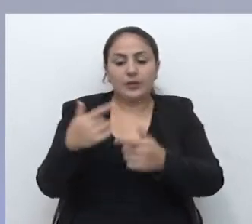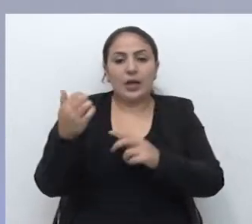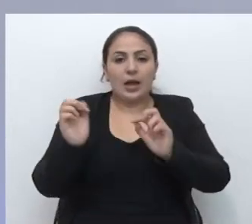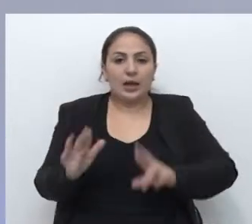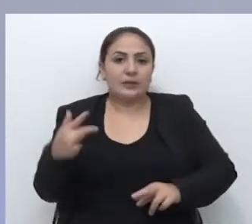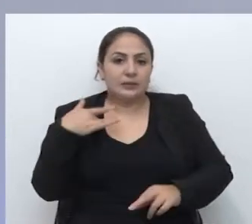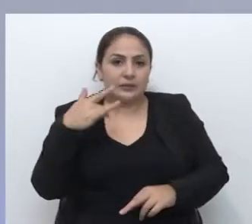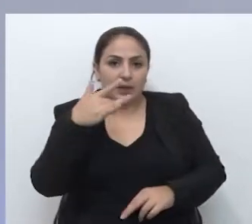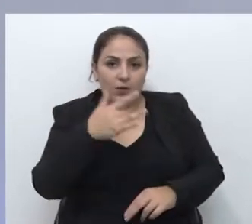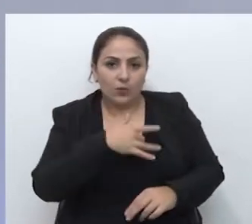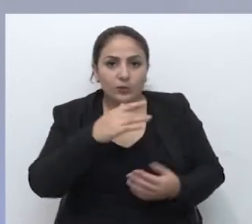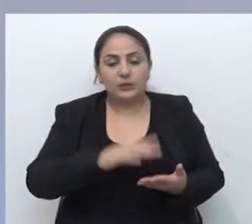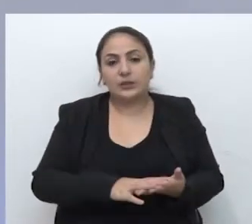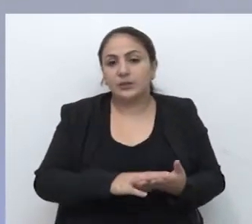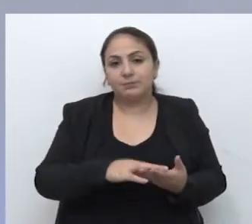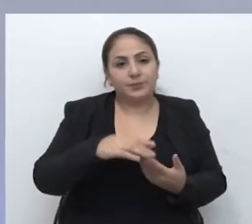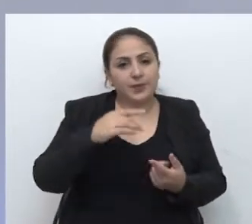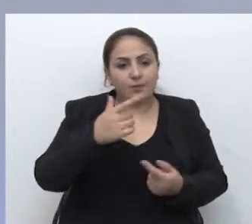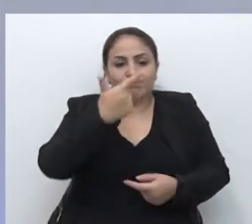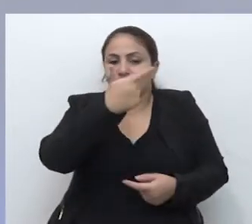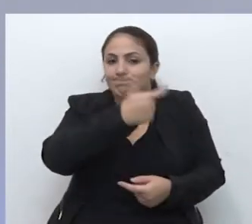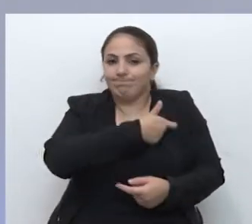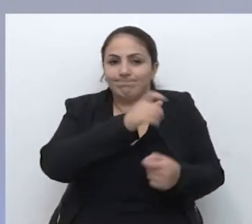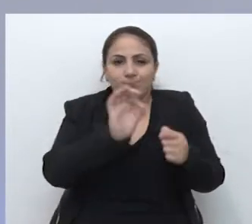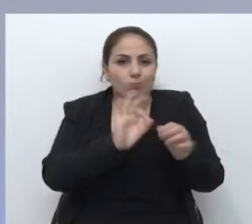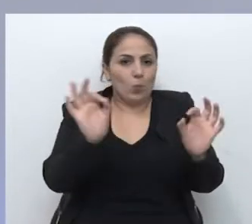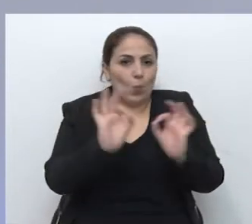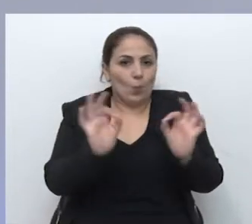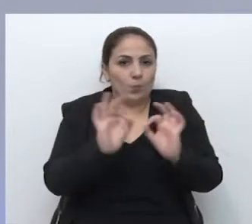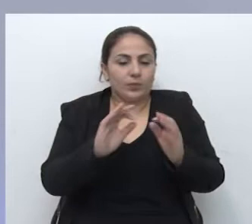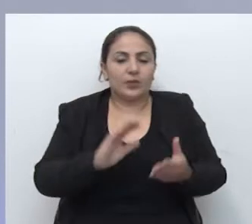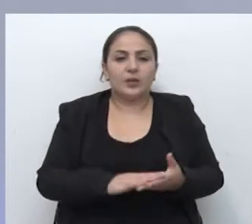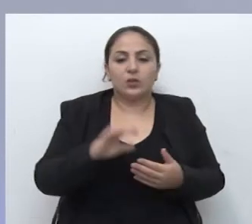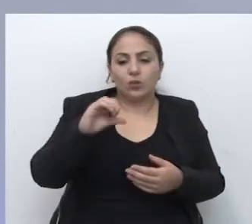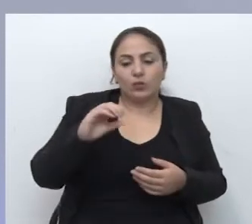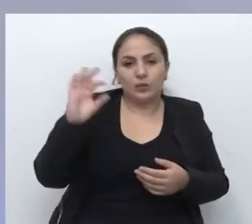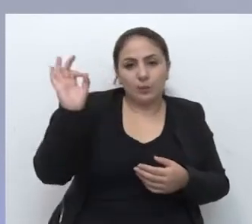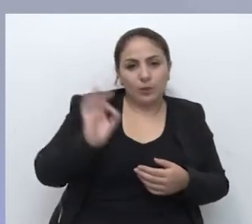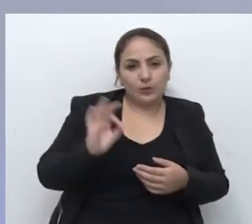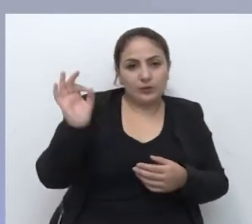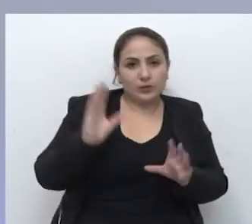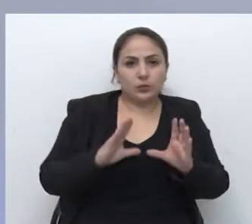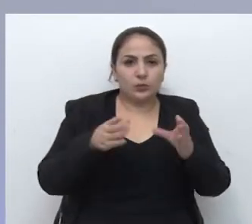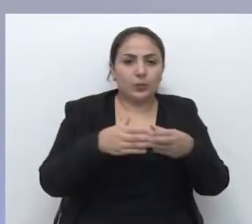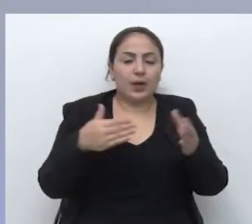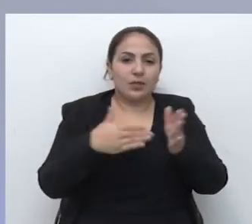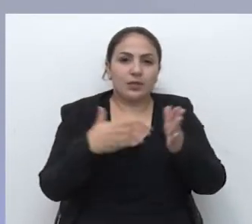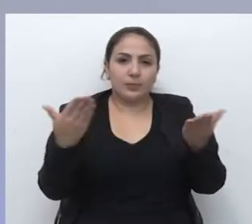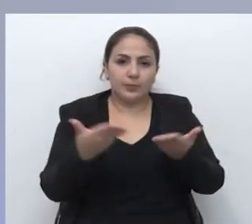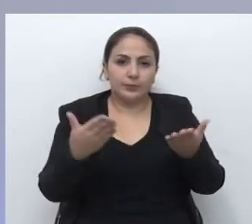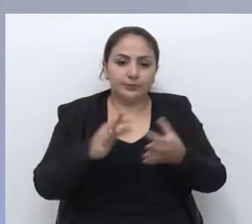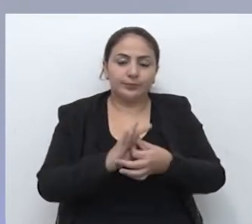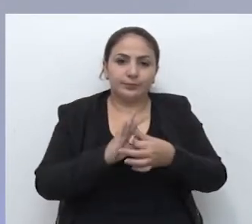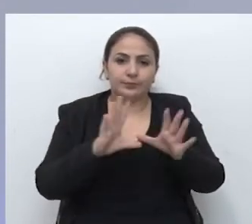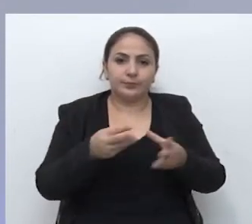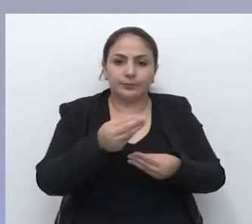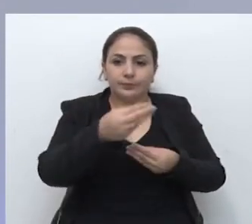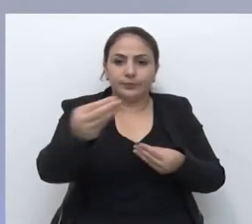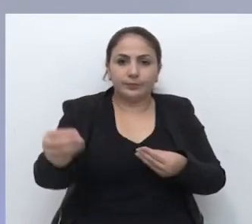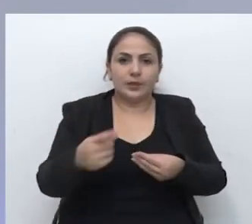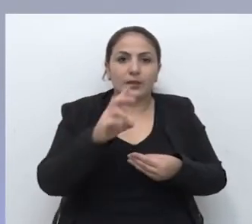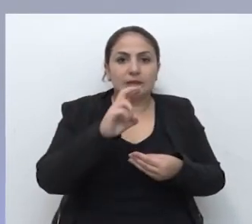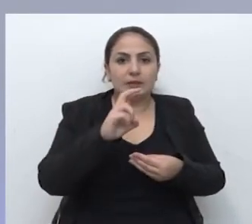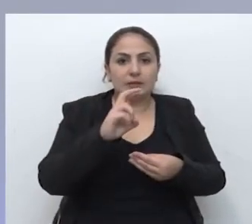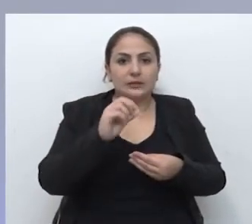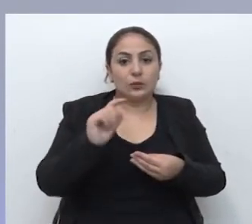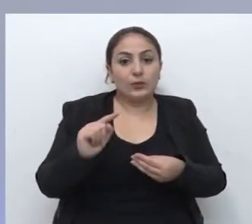ainda não atingiram a meta, que é de imunizar 90% do grupo prioritário. Até o momento, foram distribuídas